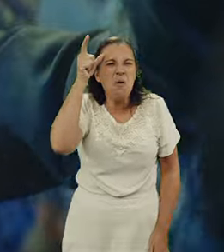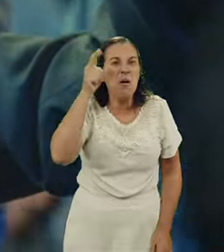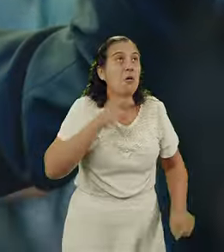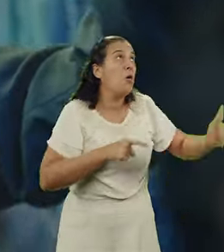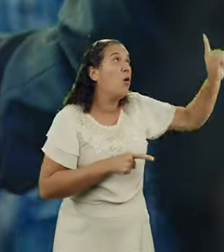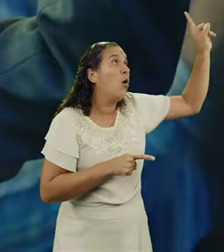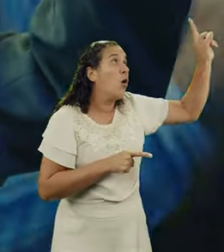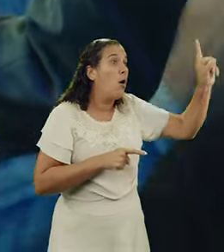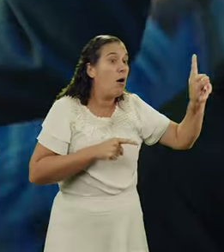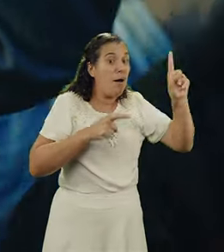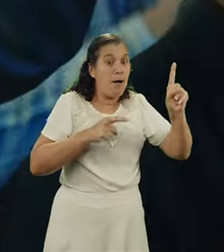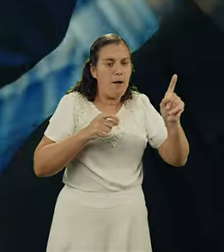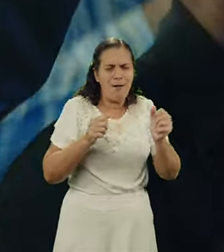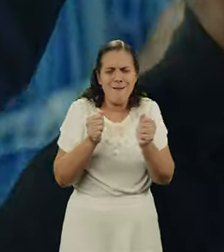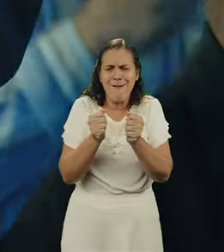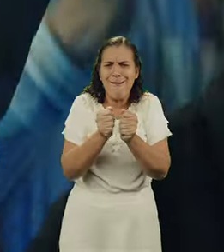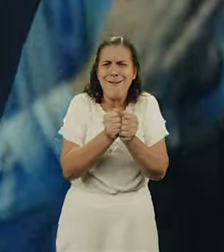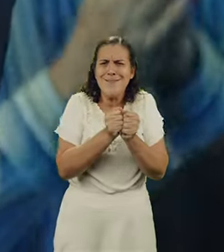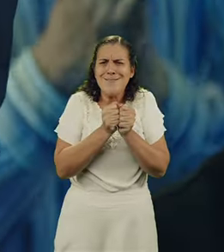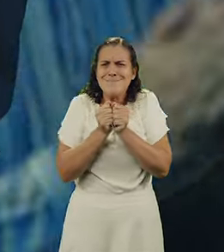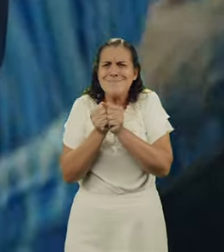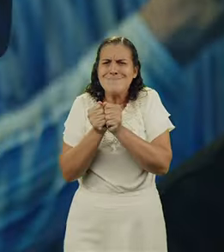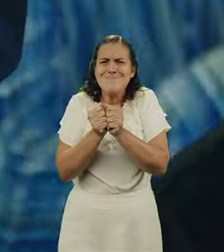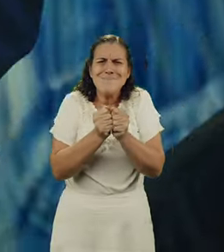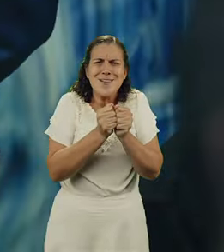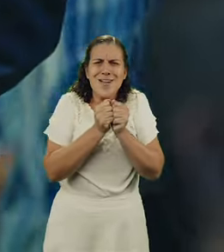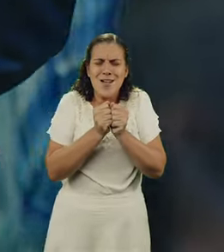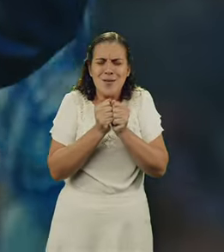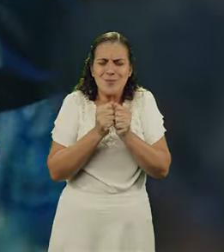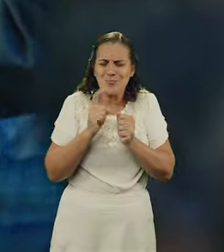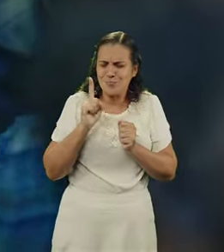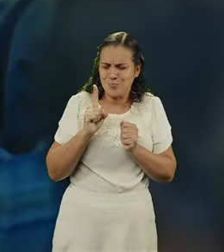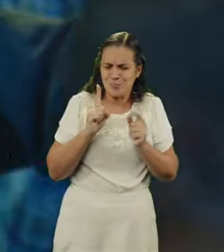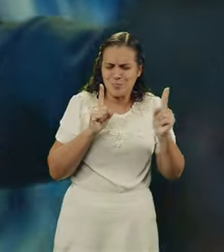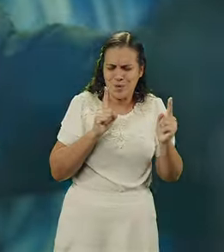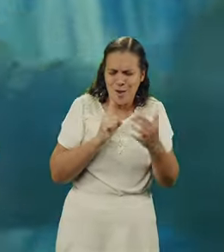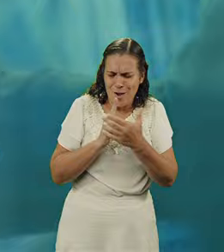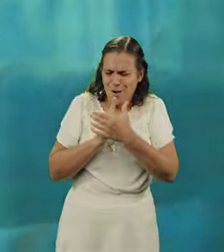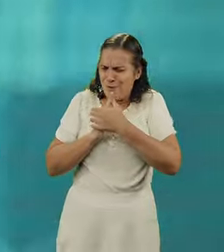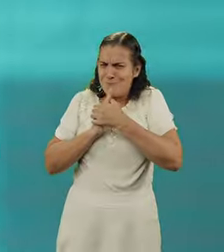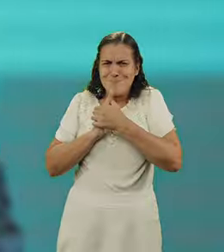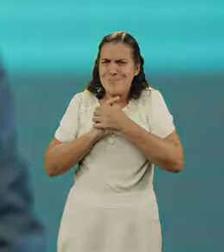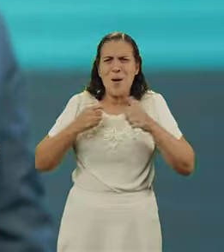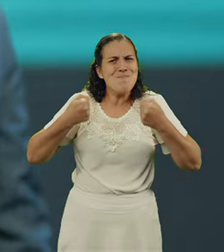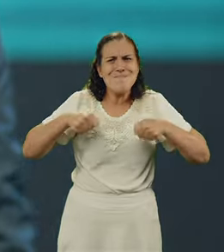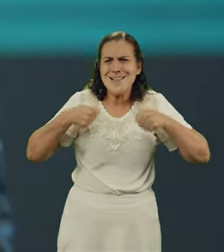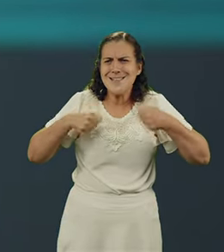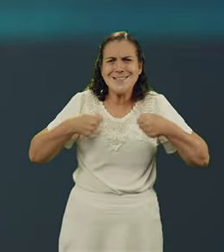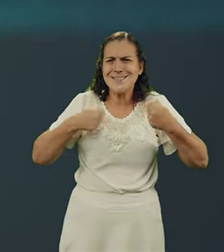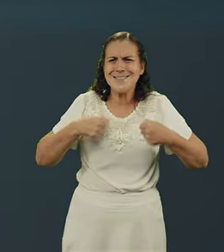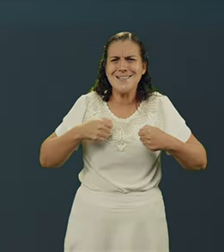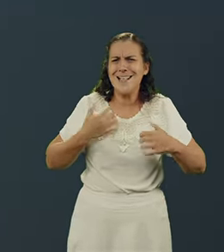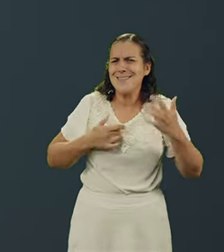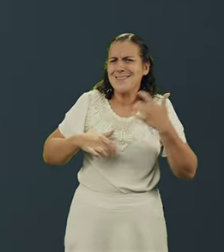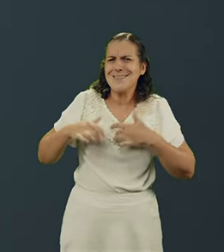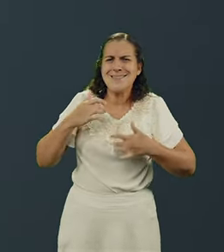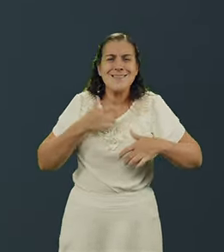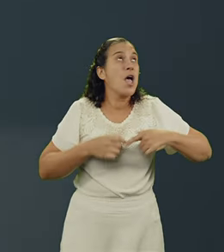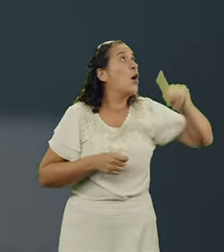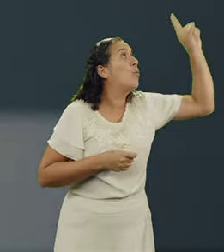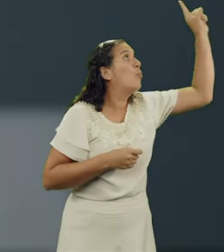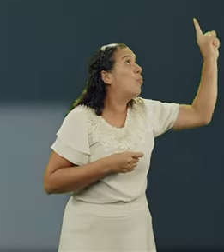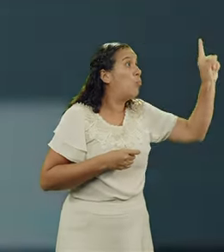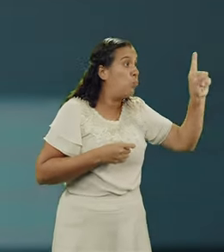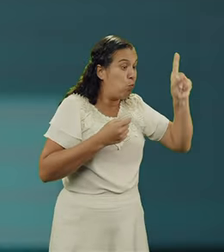Jesus está contigo, ele é teu amigo, não há o que temer. Toca fogo na seara